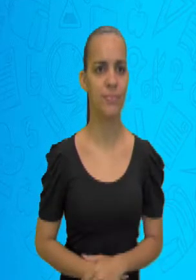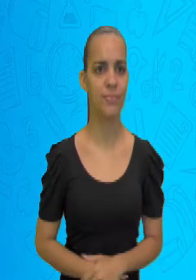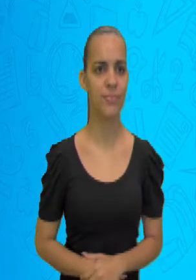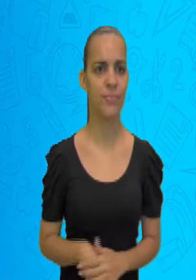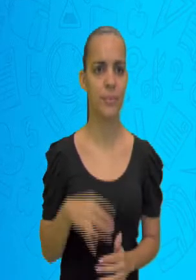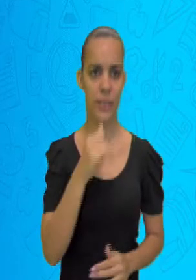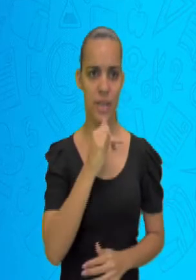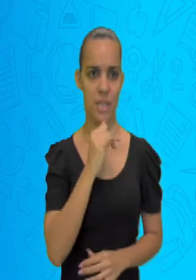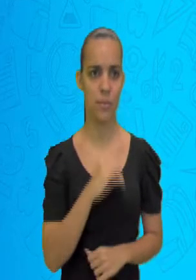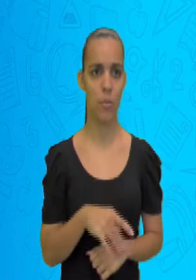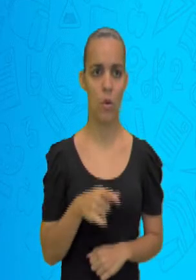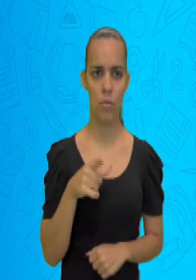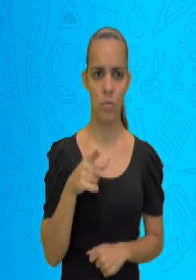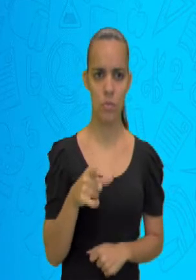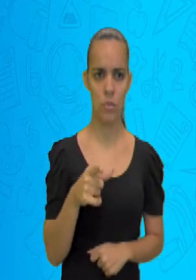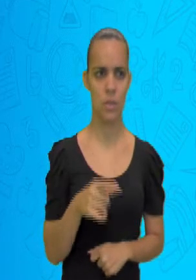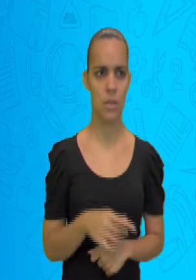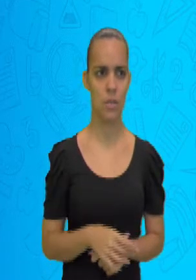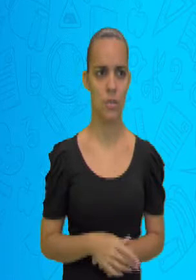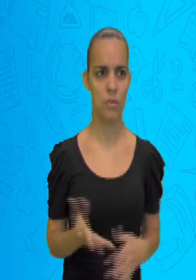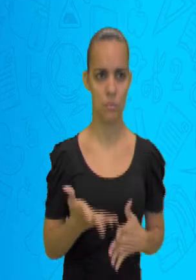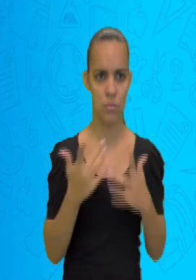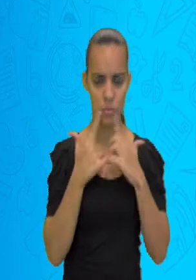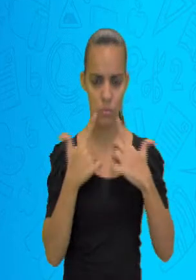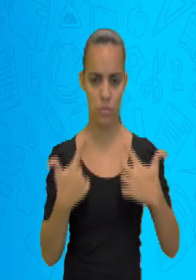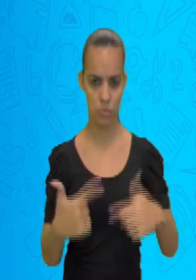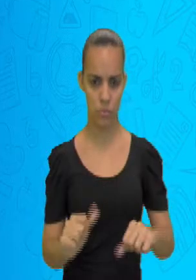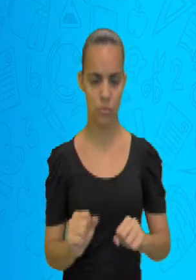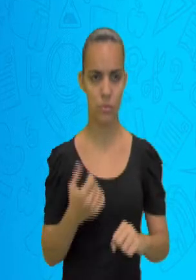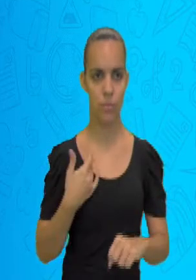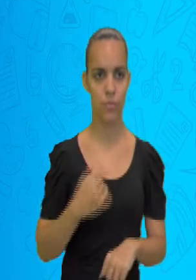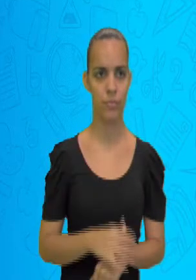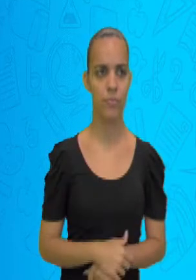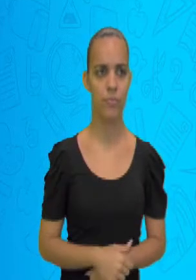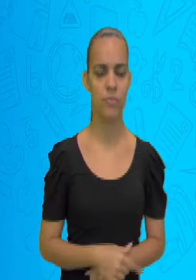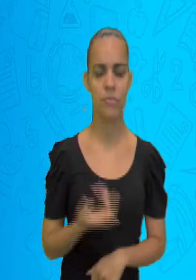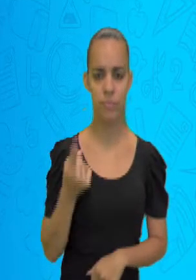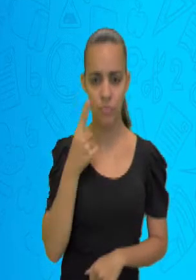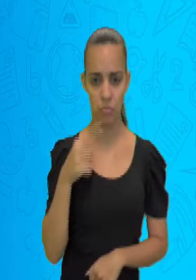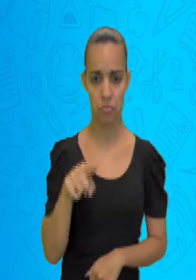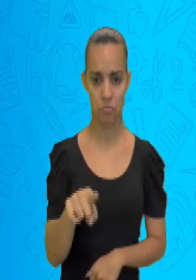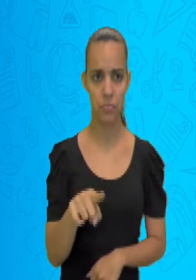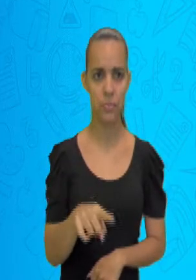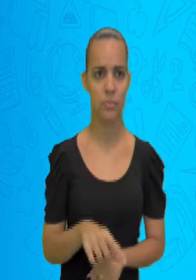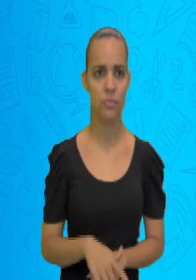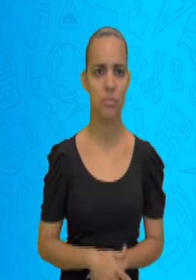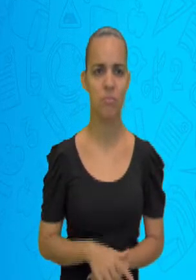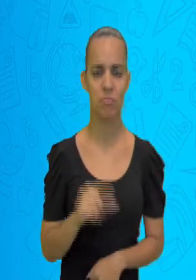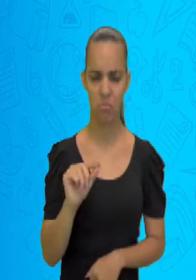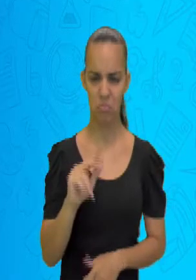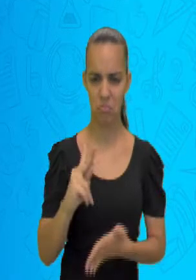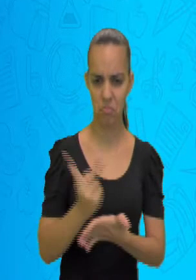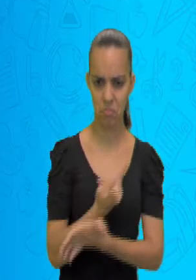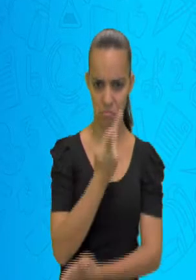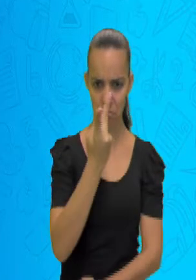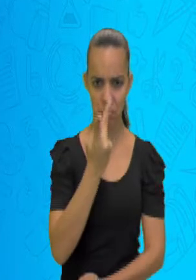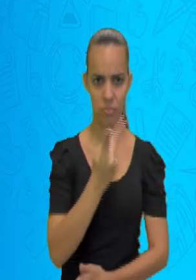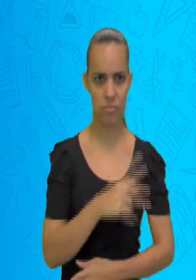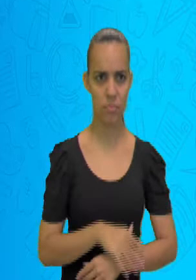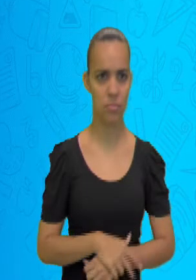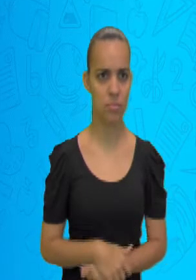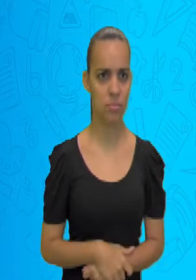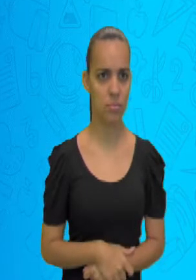frase na linguagem formal. Você viu o que está acontecendo?